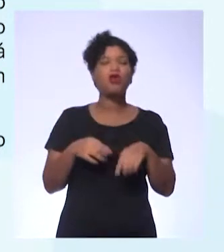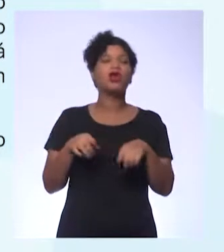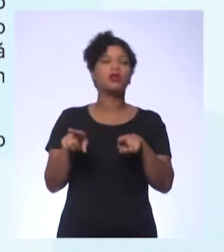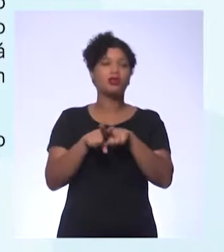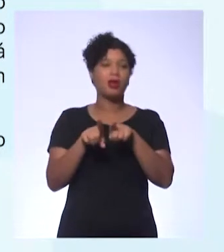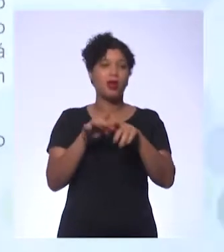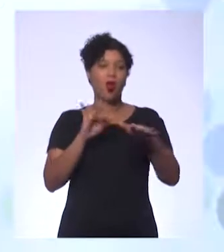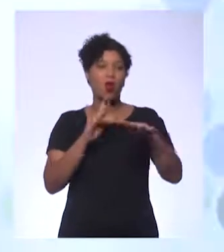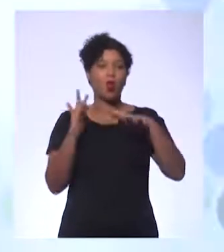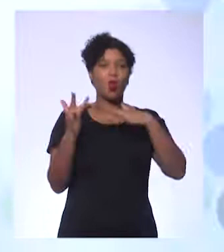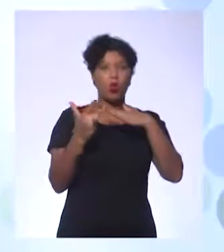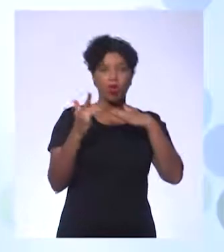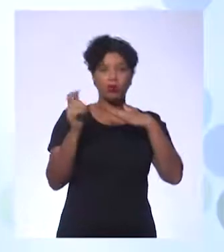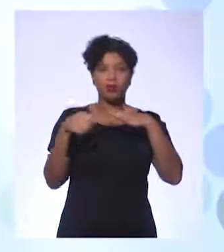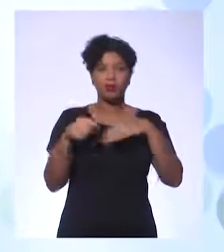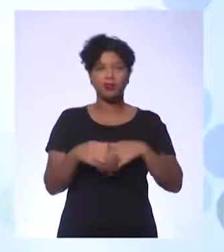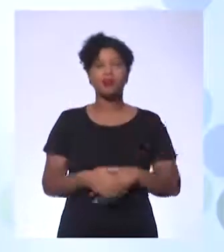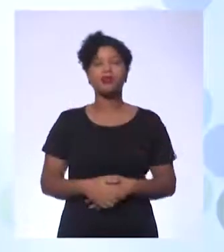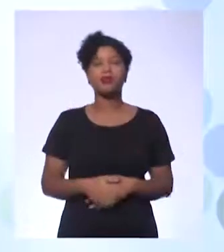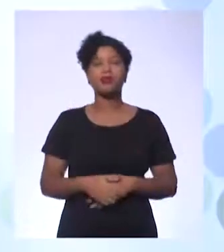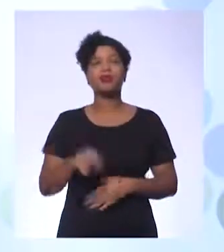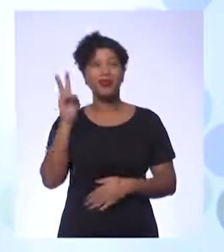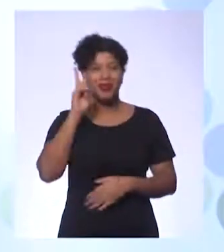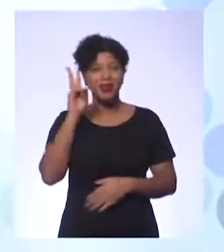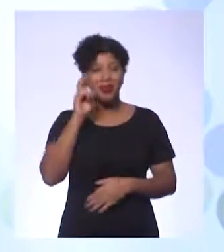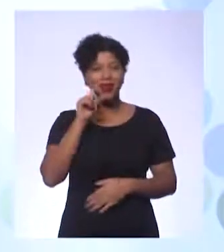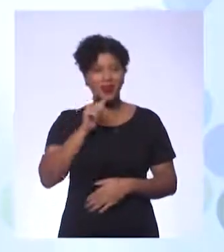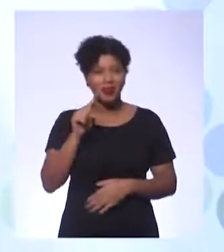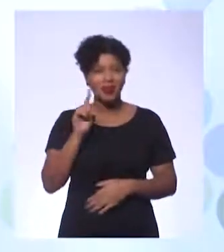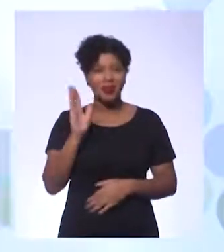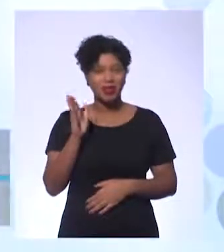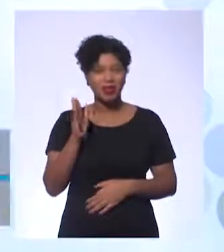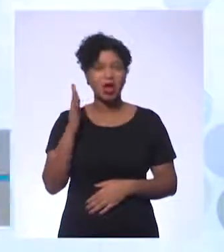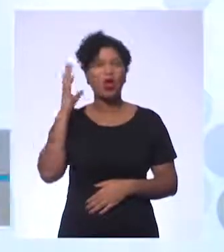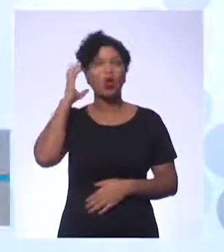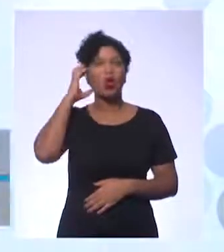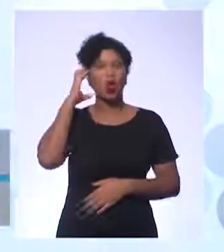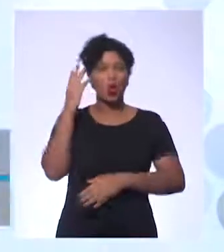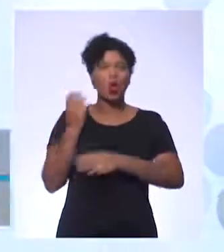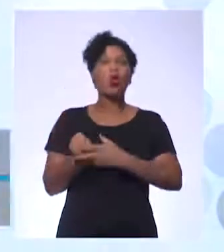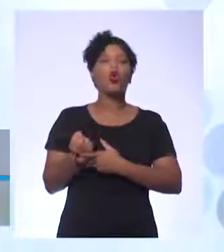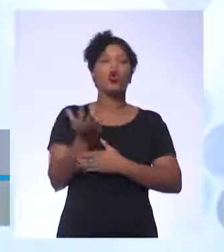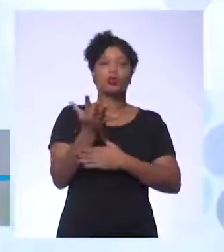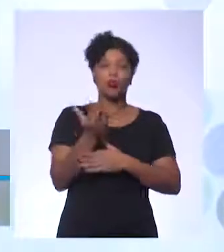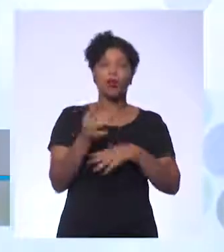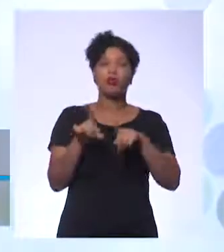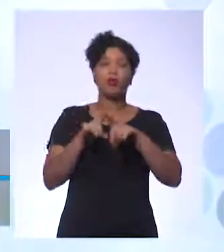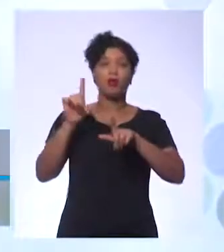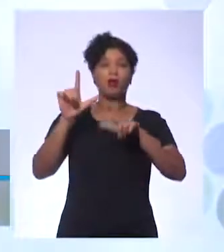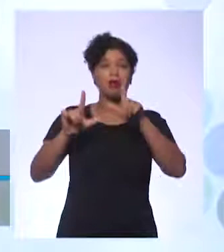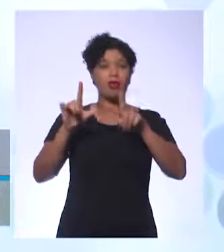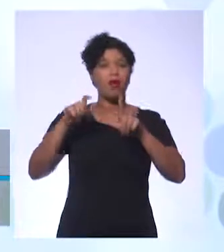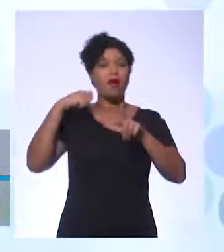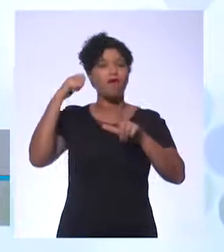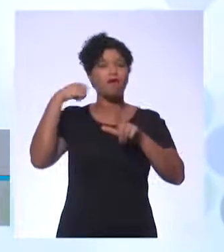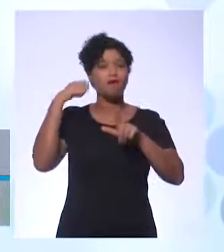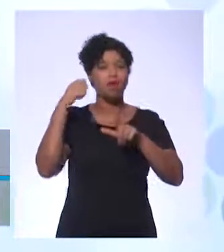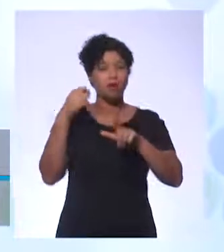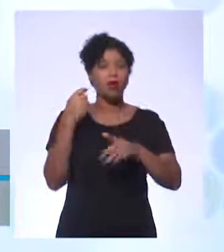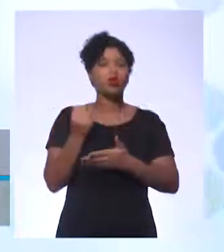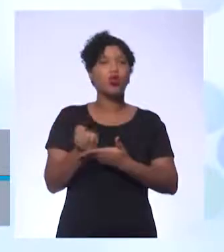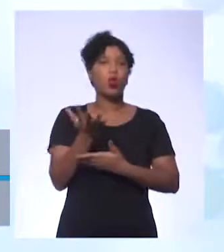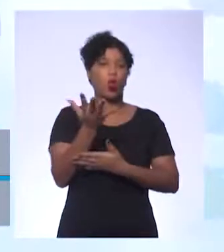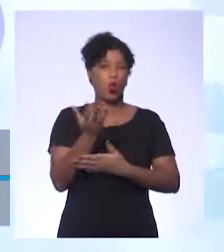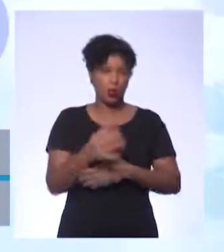redes sociais. Então, relembramos para vocês a diferença do videocast e do podcast. Então, eu fiz para vocês o áudio